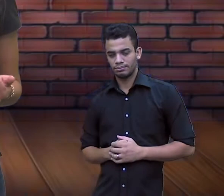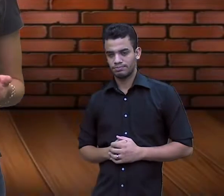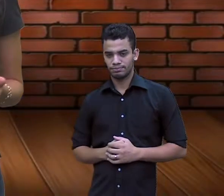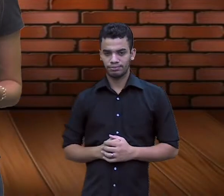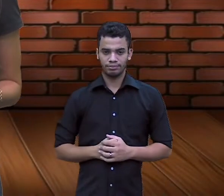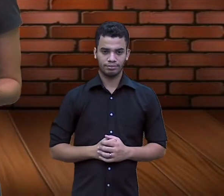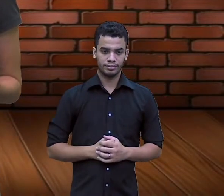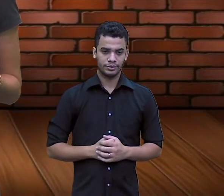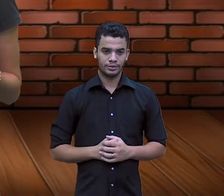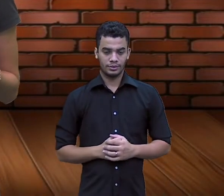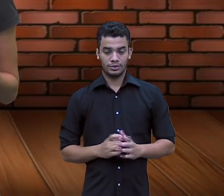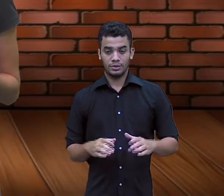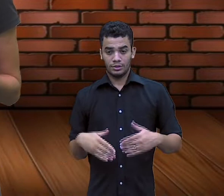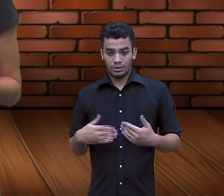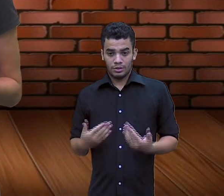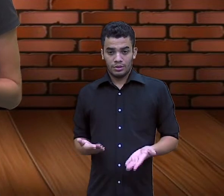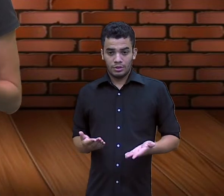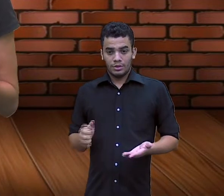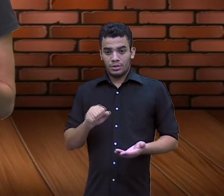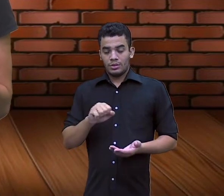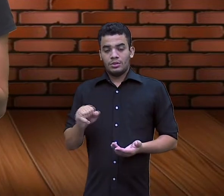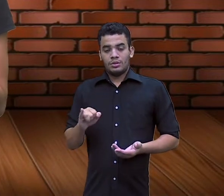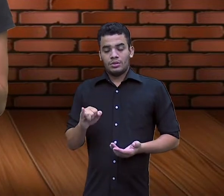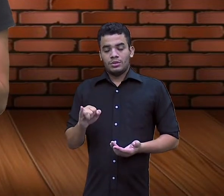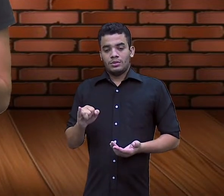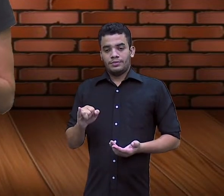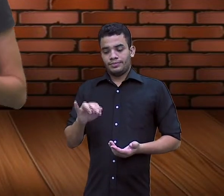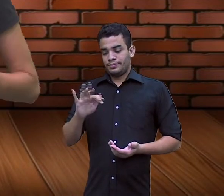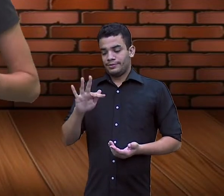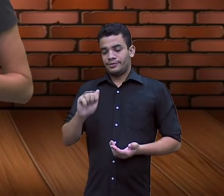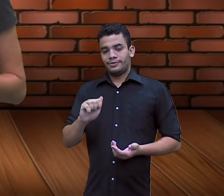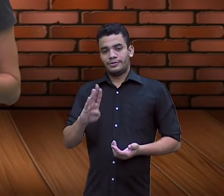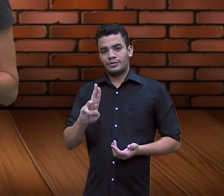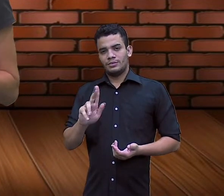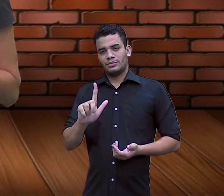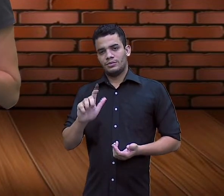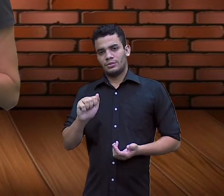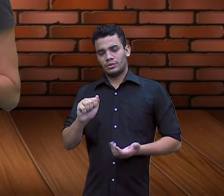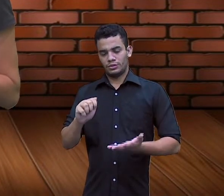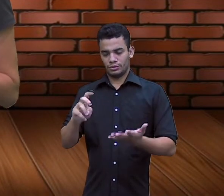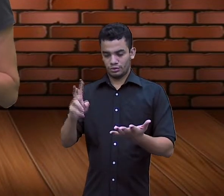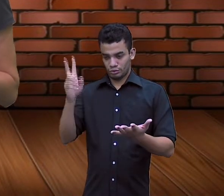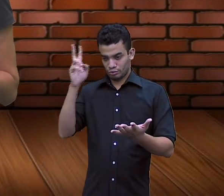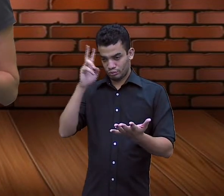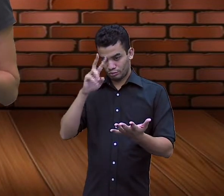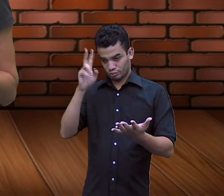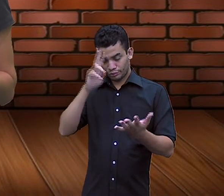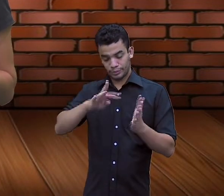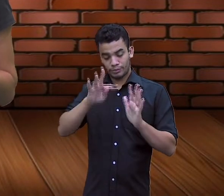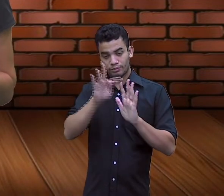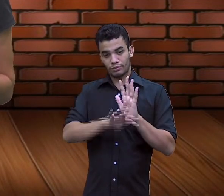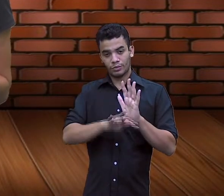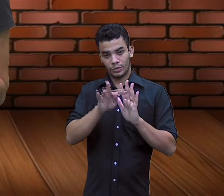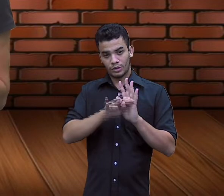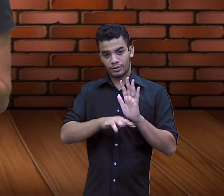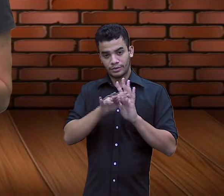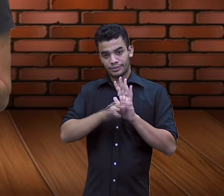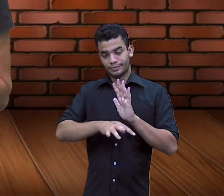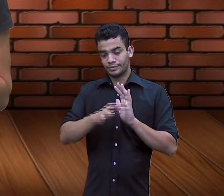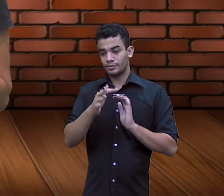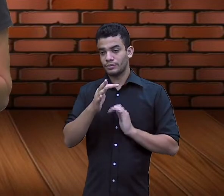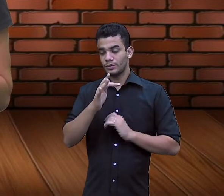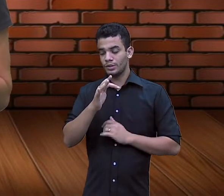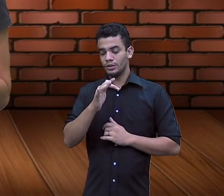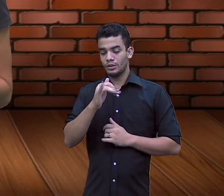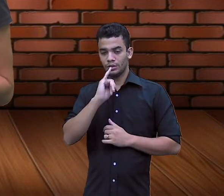a fábula um texto narrativo, é importante lembrar-se que